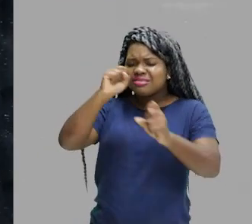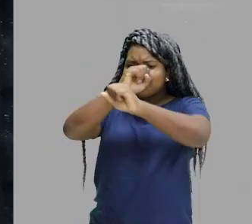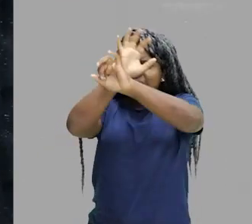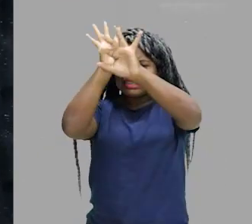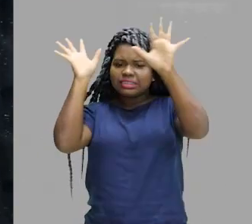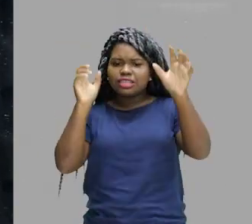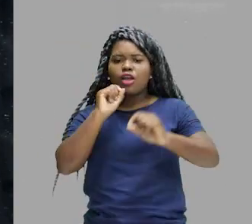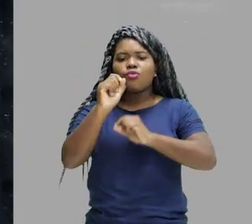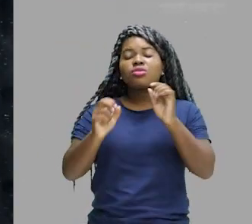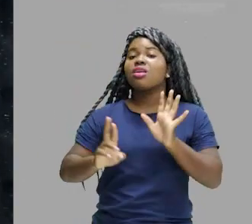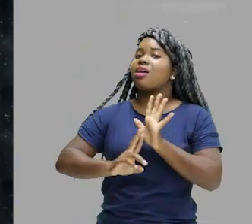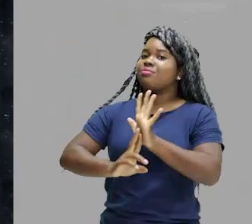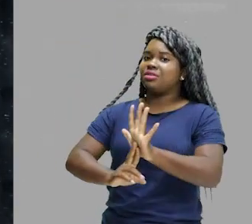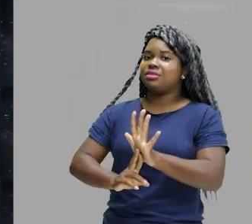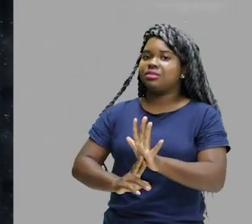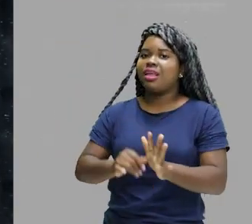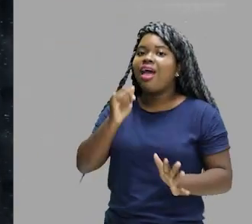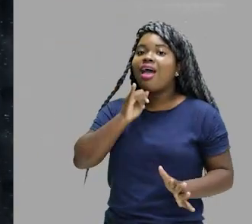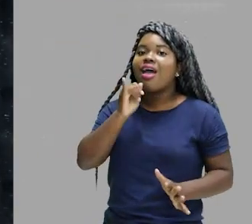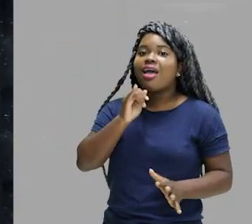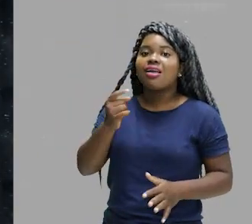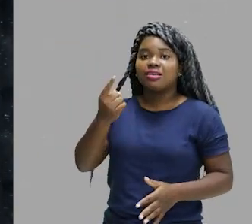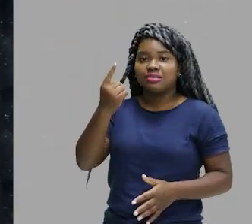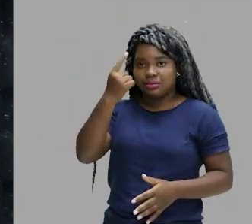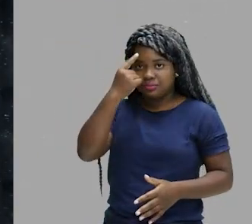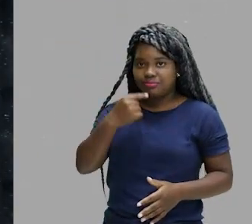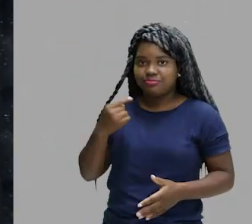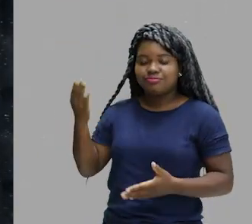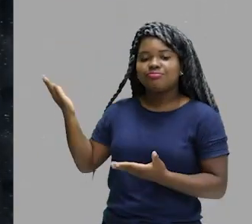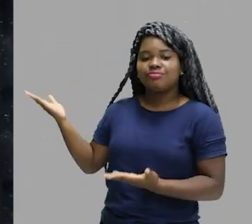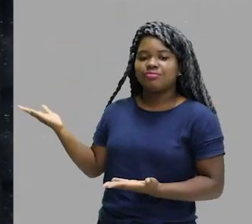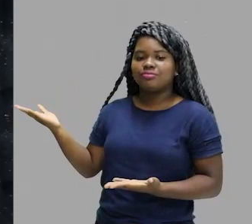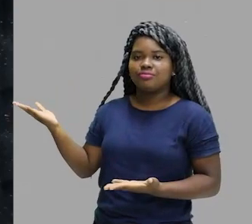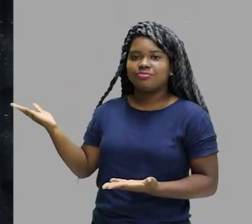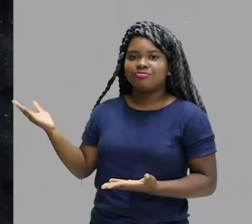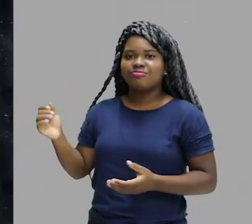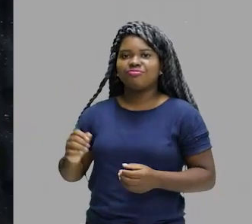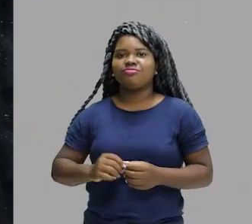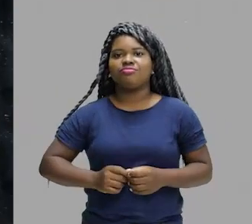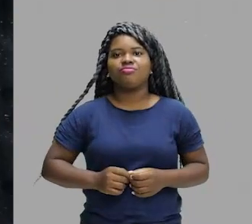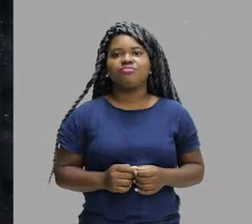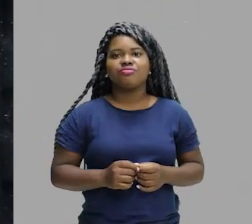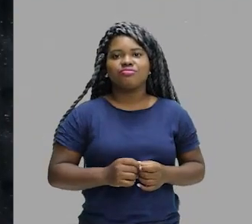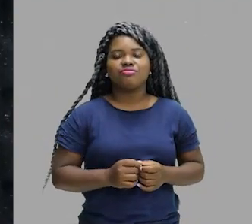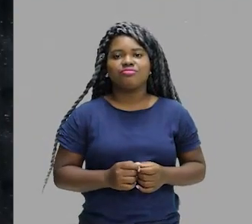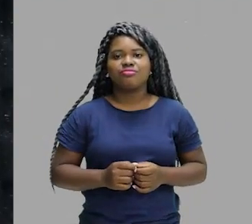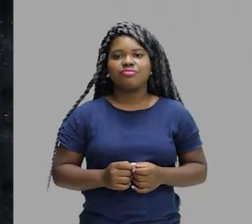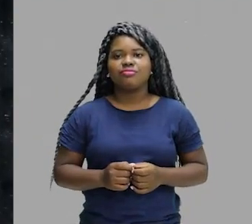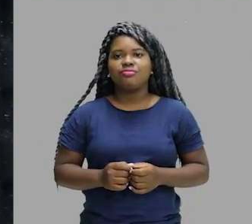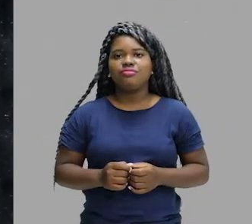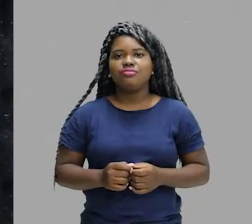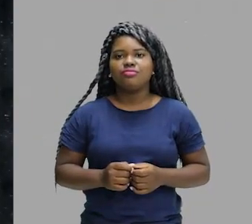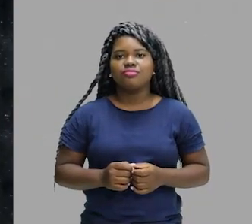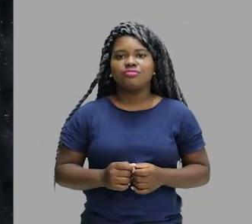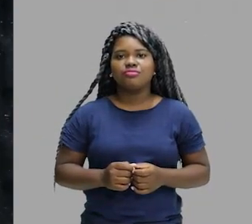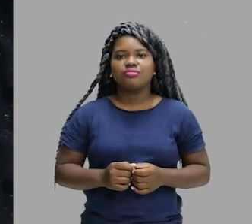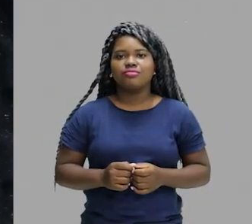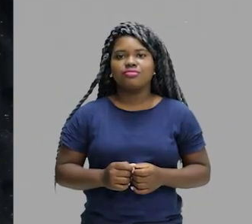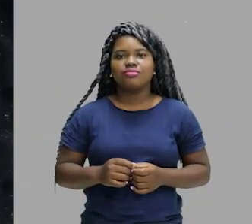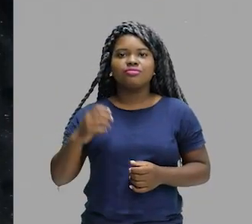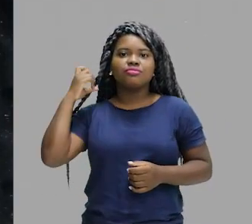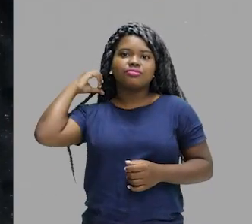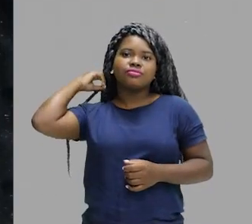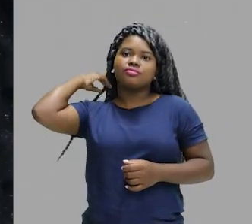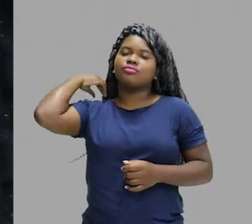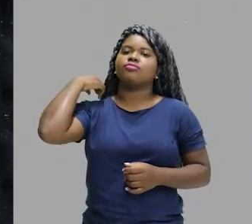aqui. O que realmente aconteceu no período do século XIX para que esse realismo deixasse classes sociais bem distintas, né? Tipo, quem